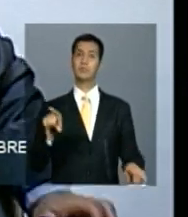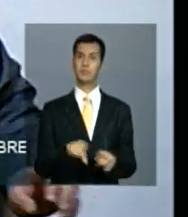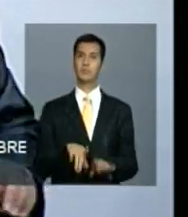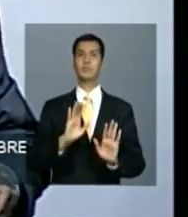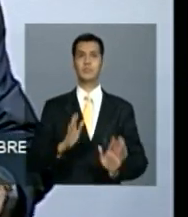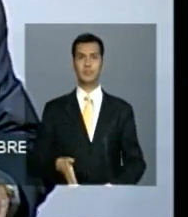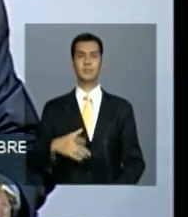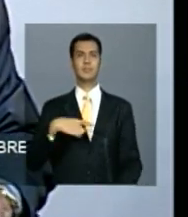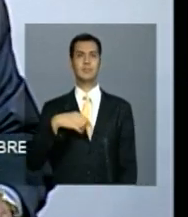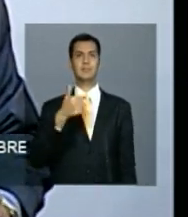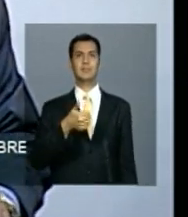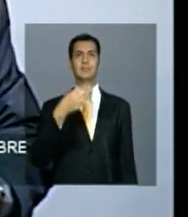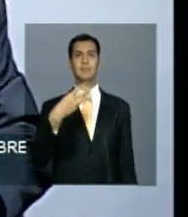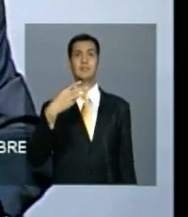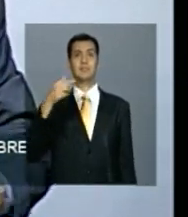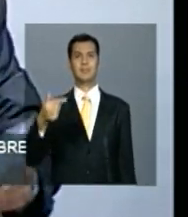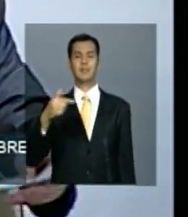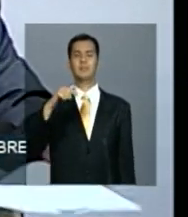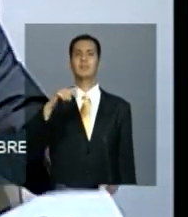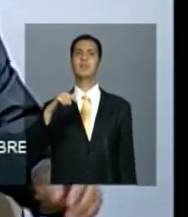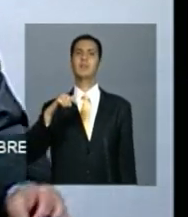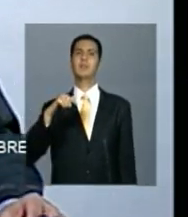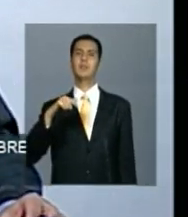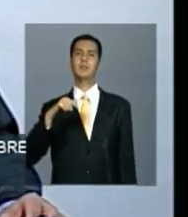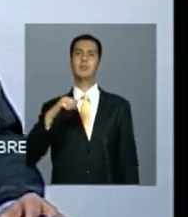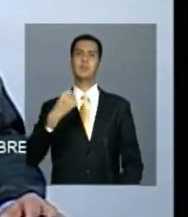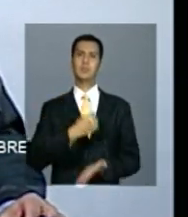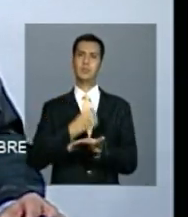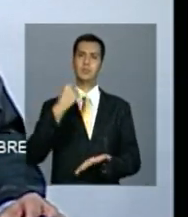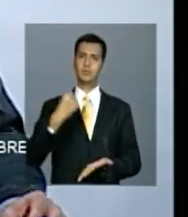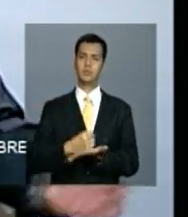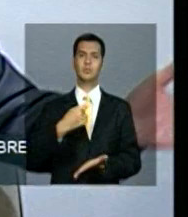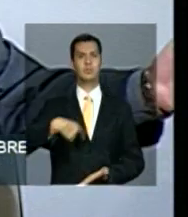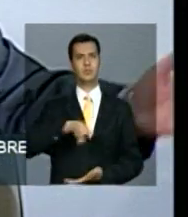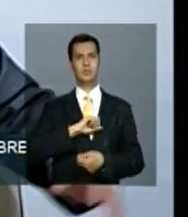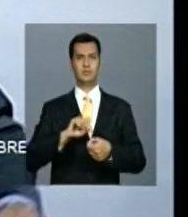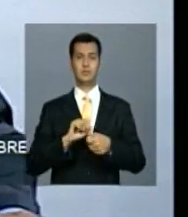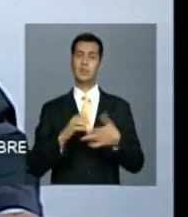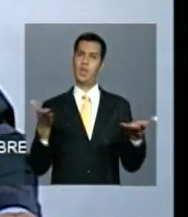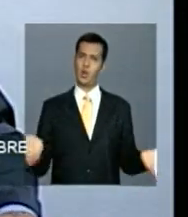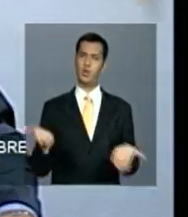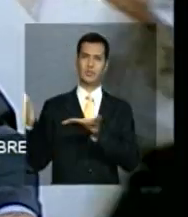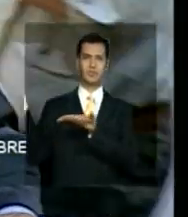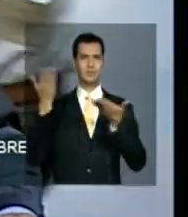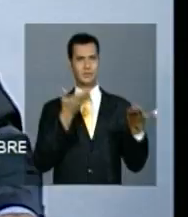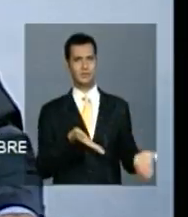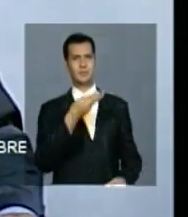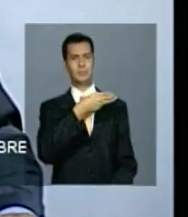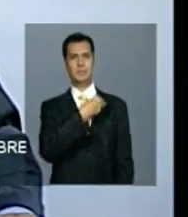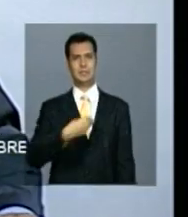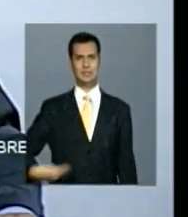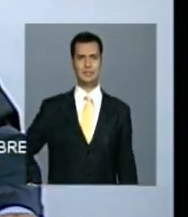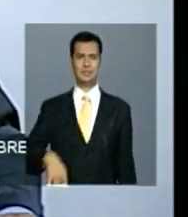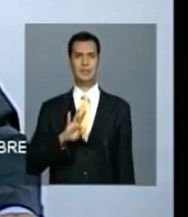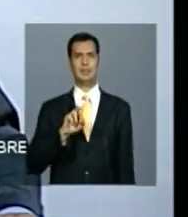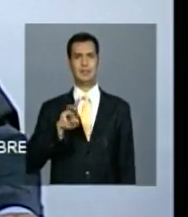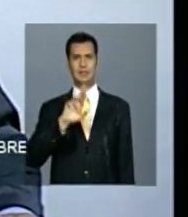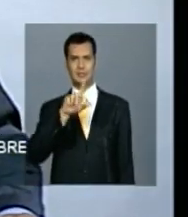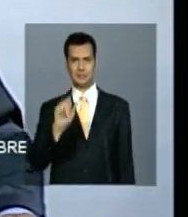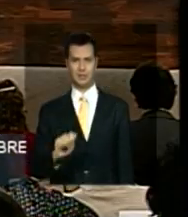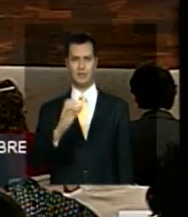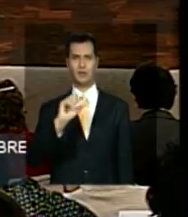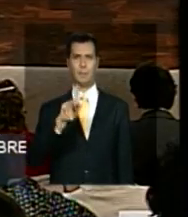em 137 mutirões de documentação que fizemos era isso passo a palavra de volta à ministra Teresa